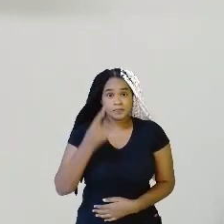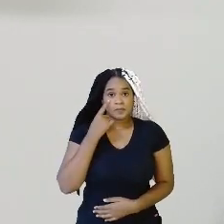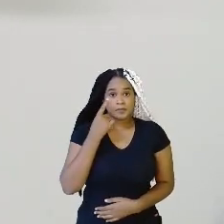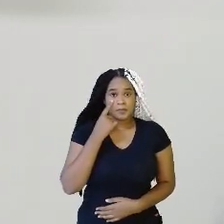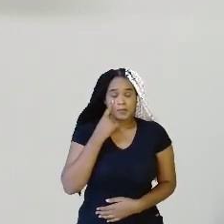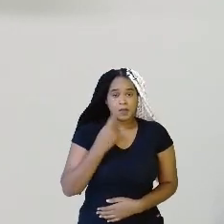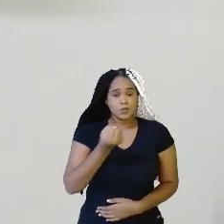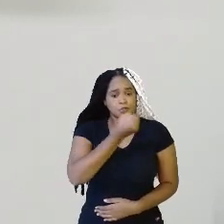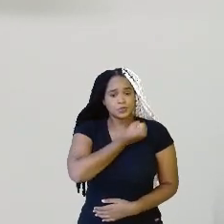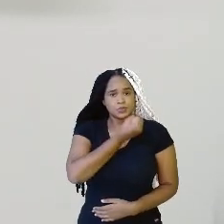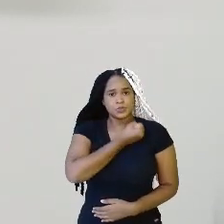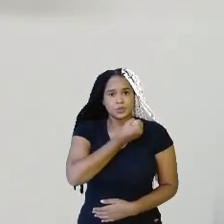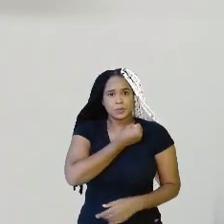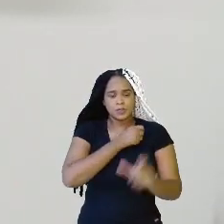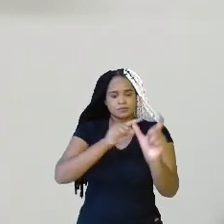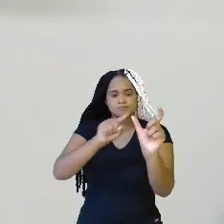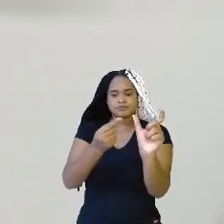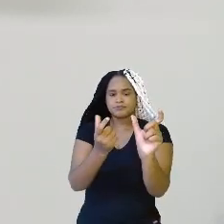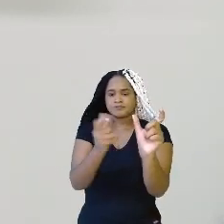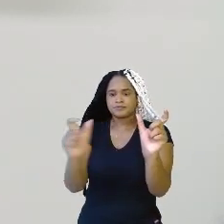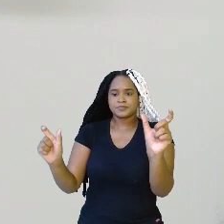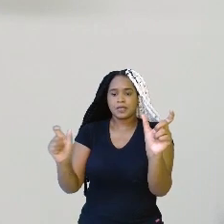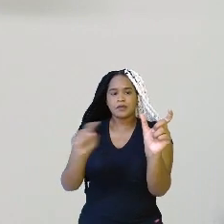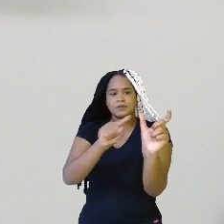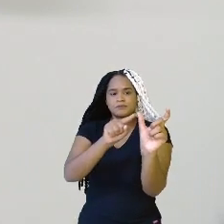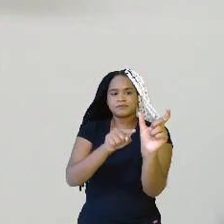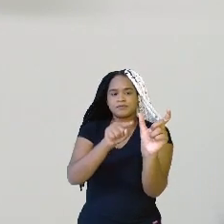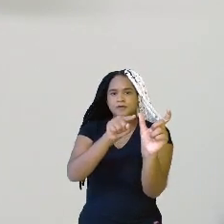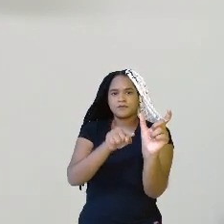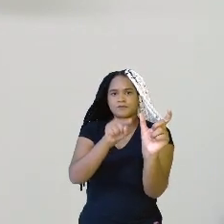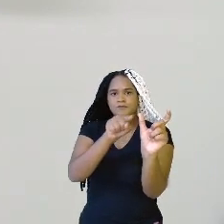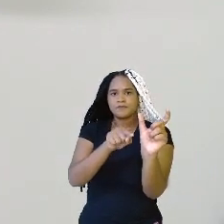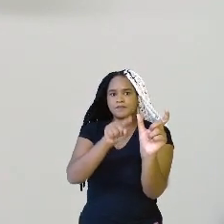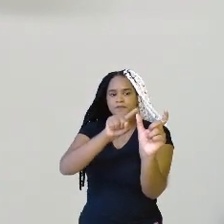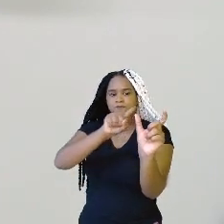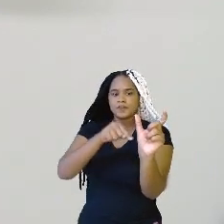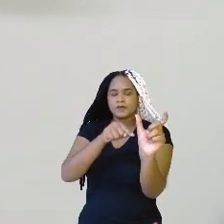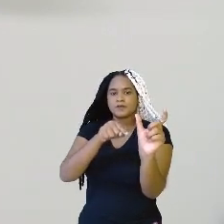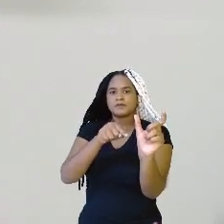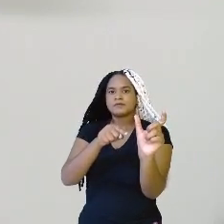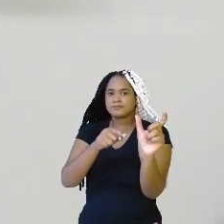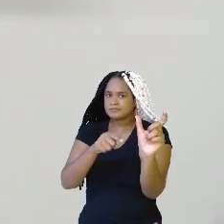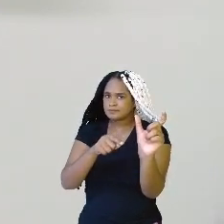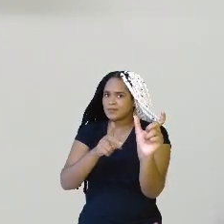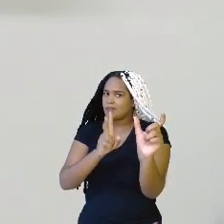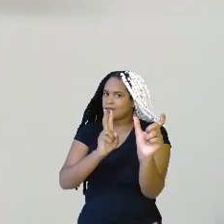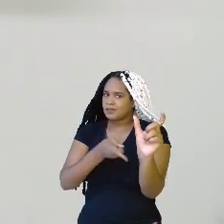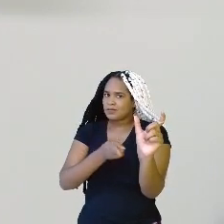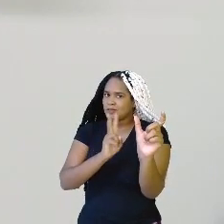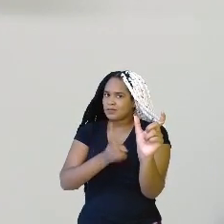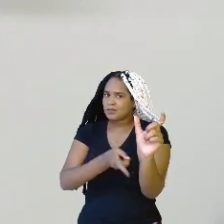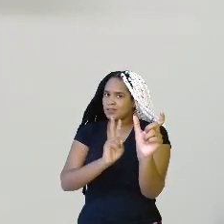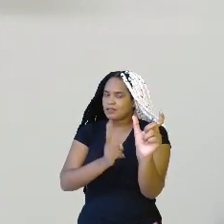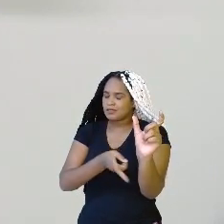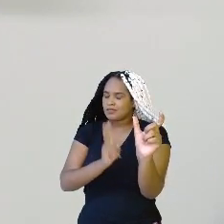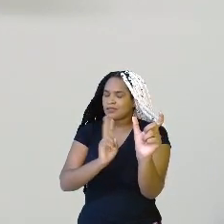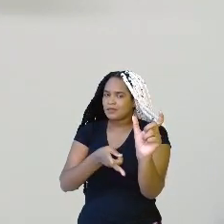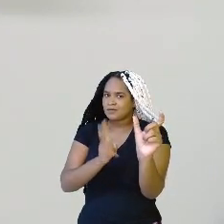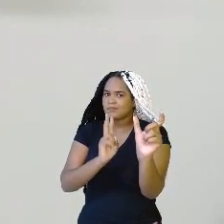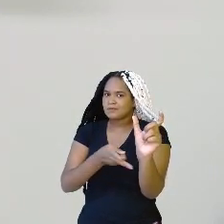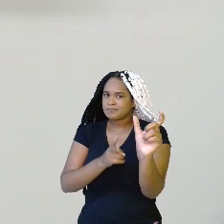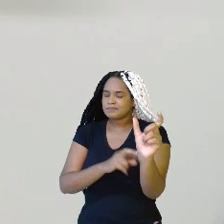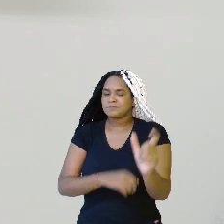números decimais são separados por uma vírgula. Olha ela aqui. E sempre vai